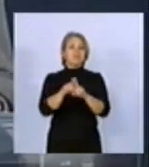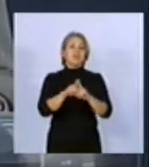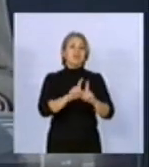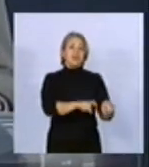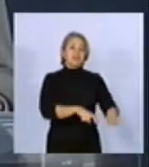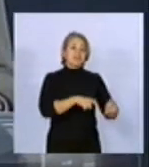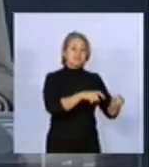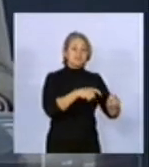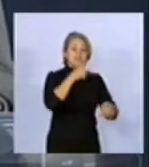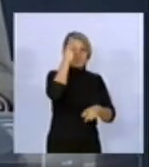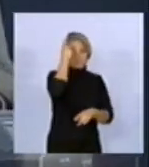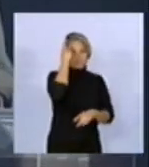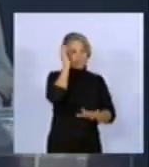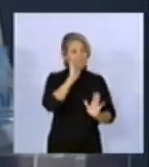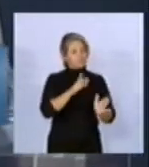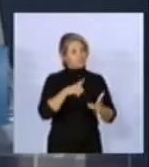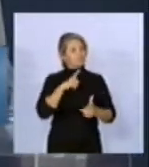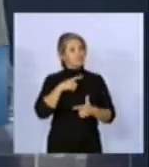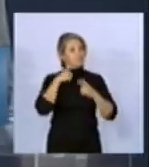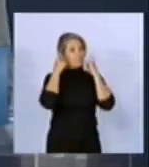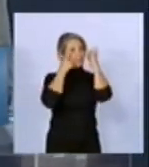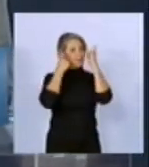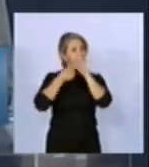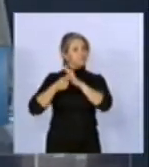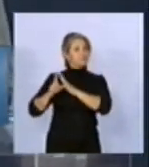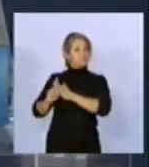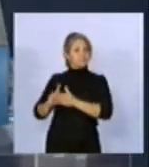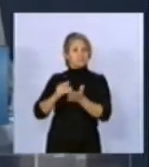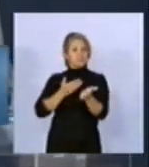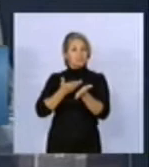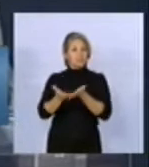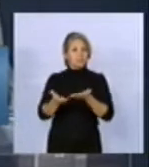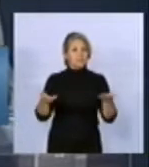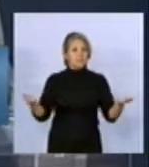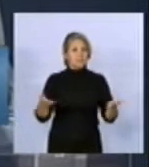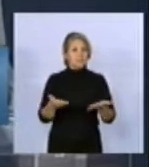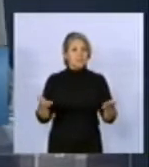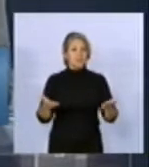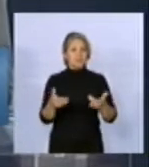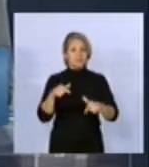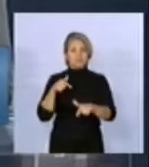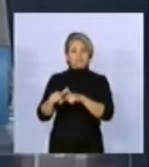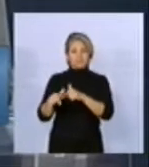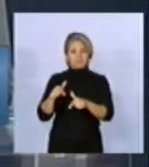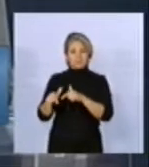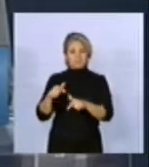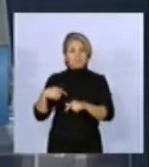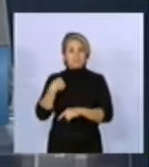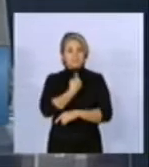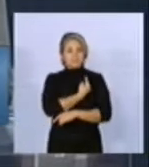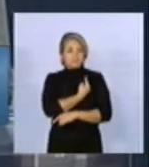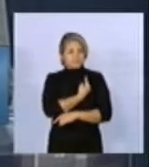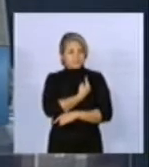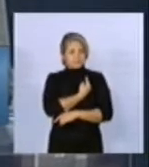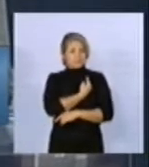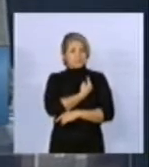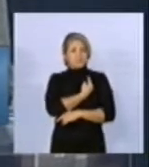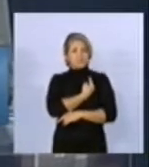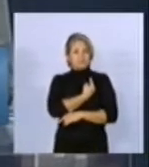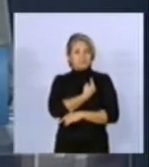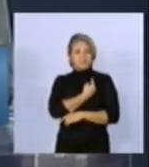de São Paulo já se preocupava com essa causa e se iniciou os trabalhos para gente